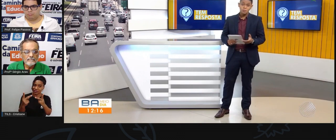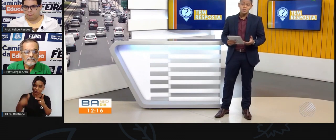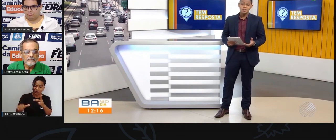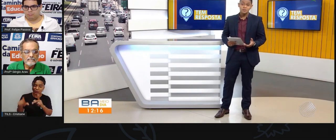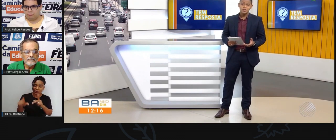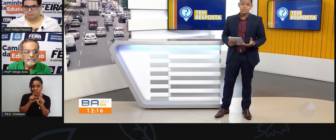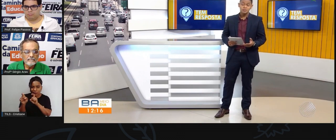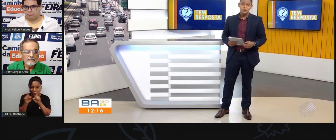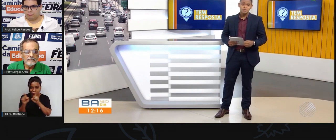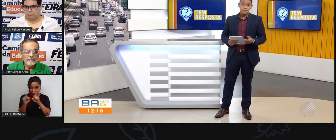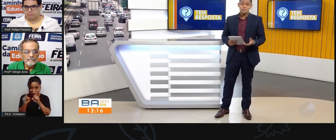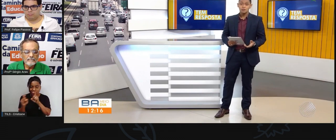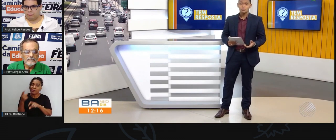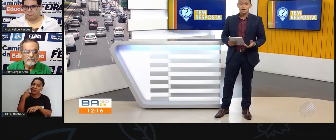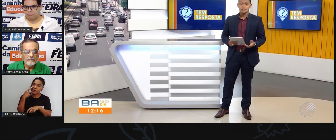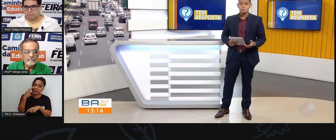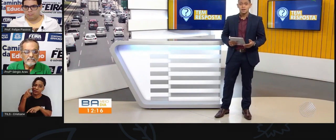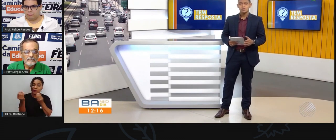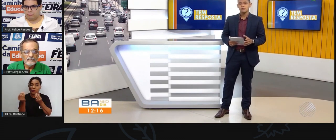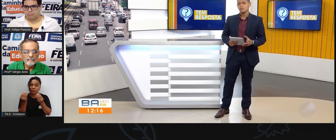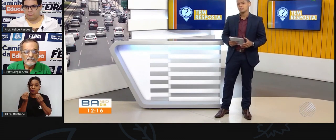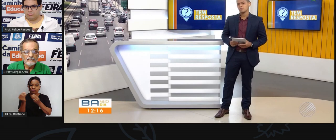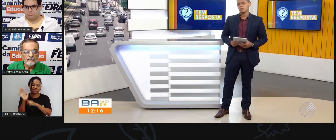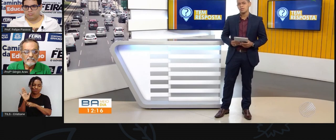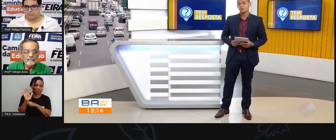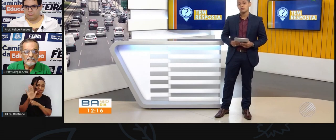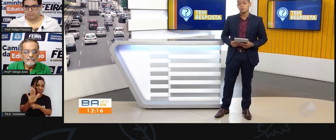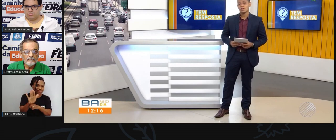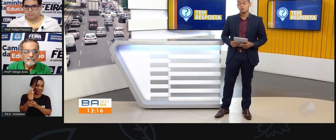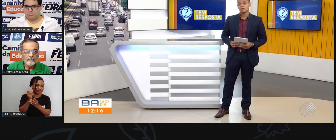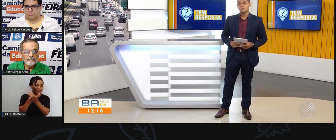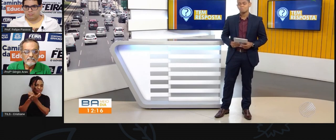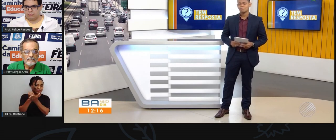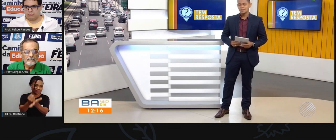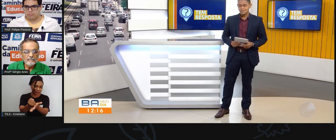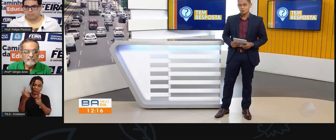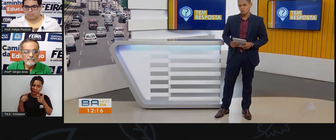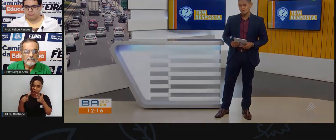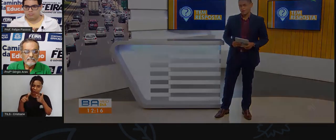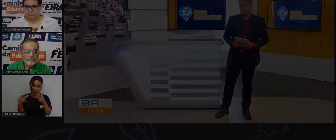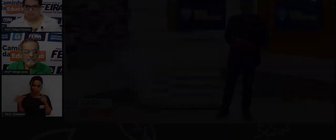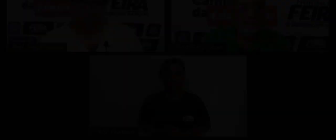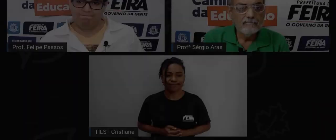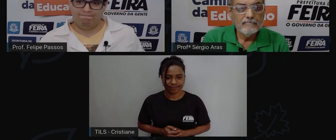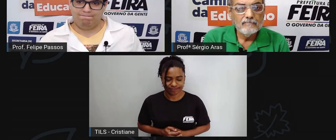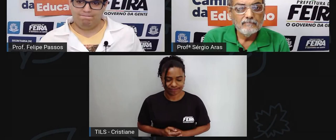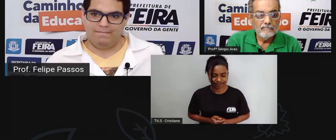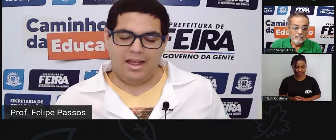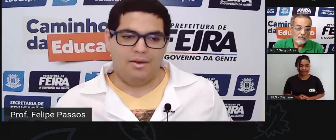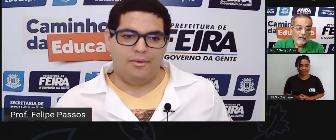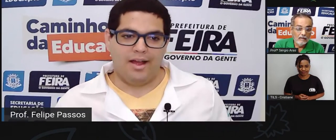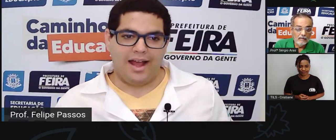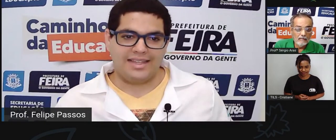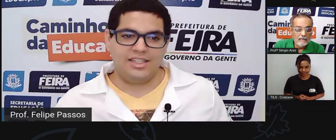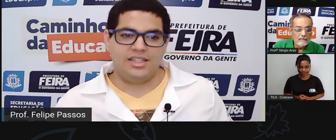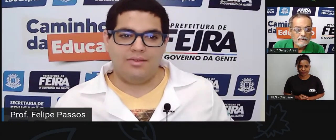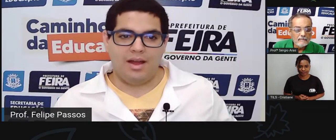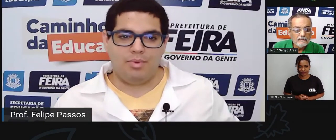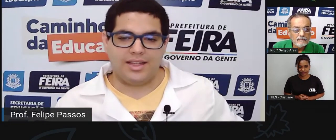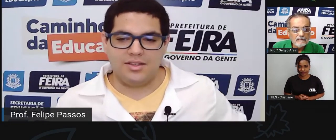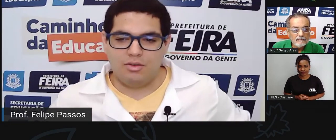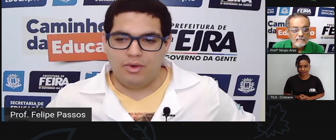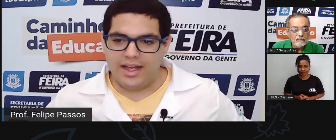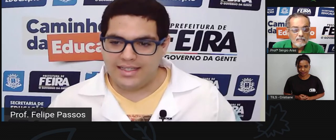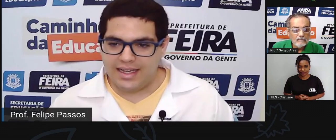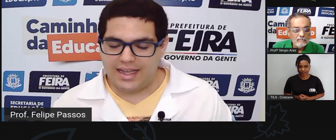ver se alguma medida efetiva vai ser tomada pra resolver esse problema que os moradores estão sofrendo assistir a uma